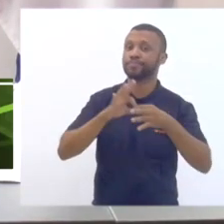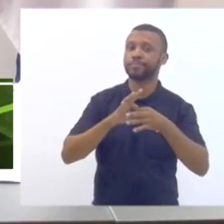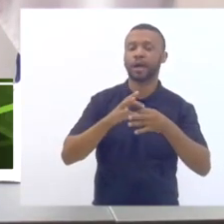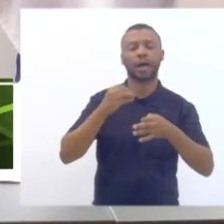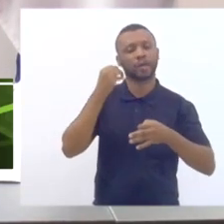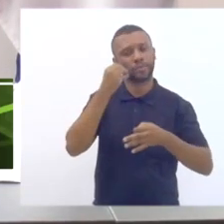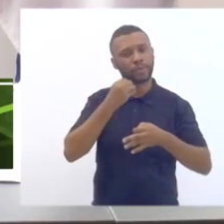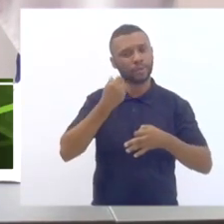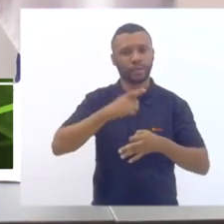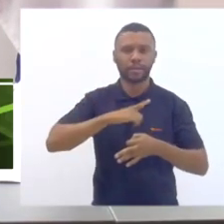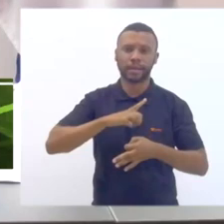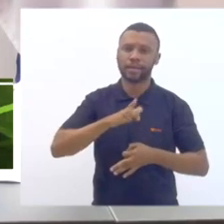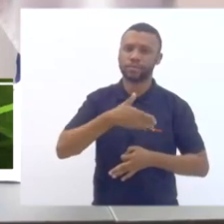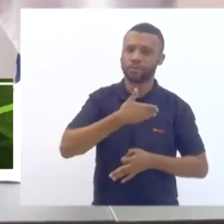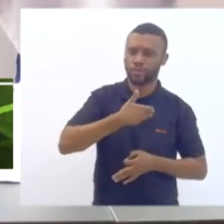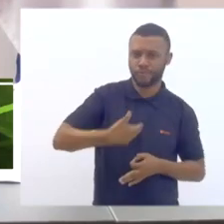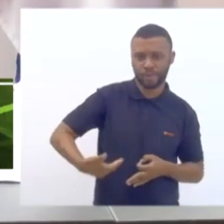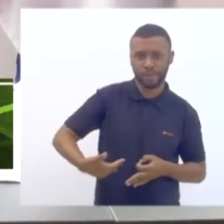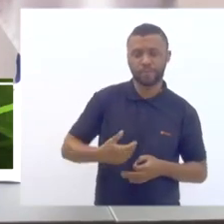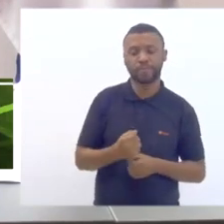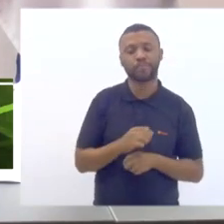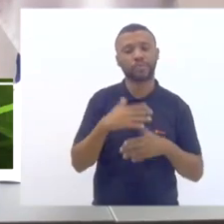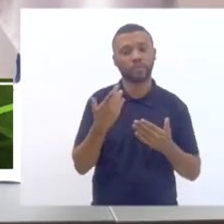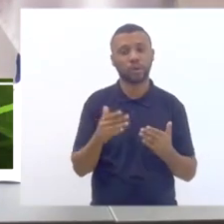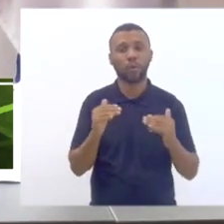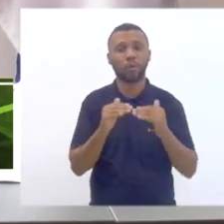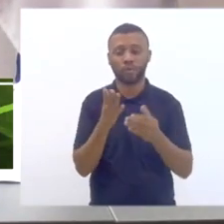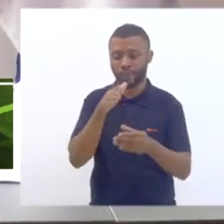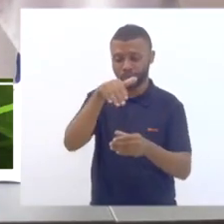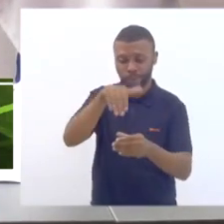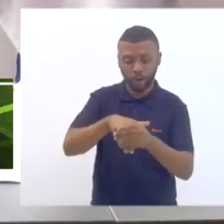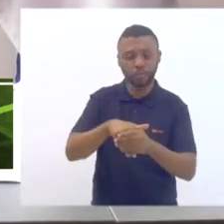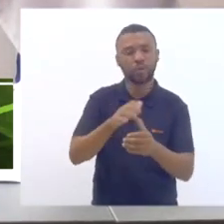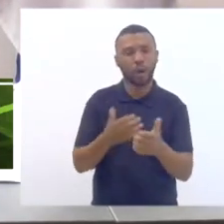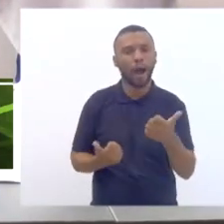Executivo. Então, estou votando favorável.